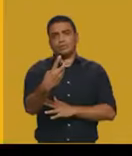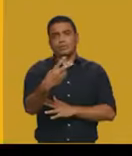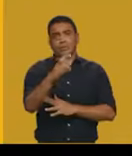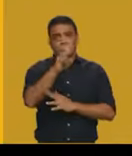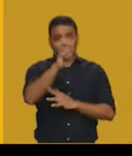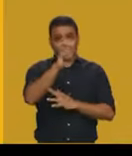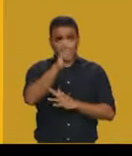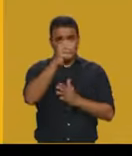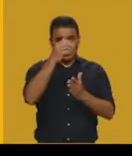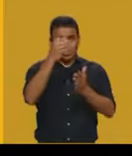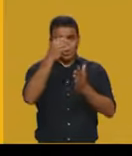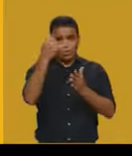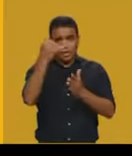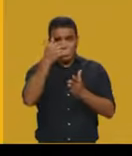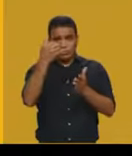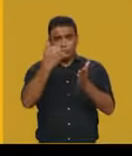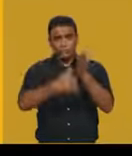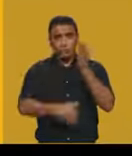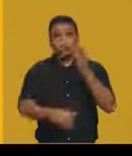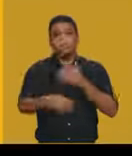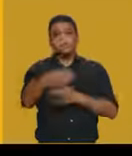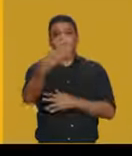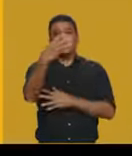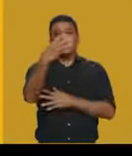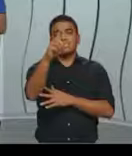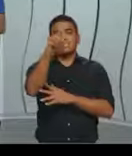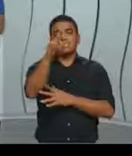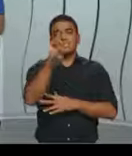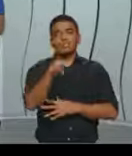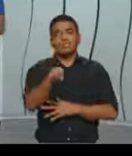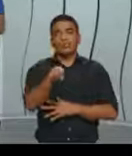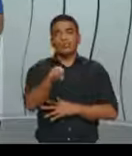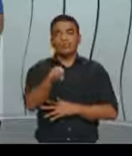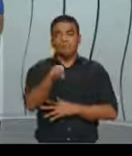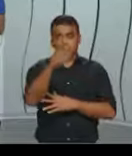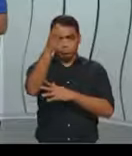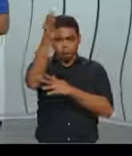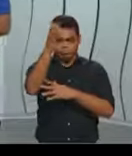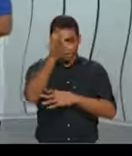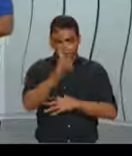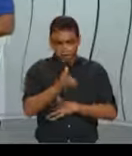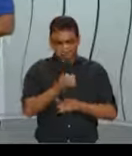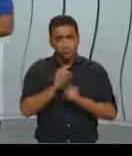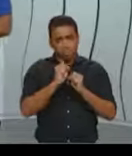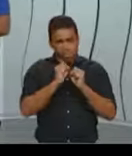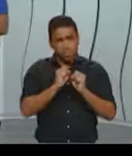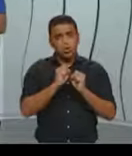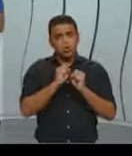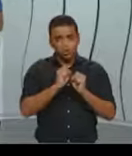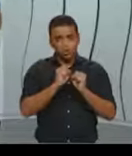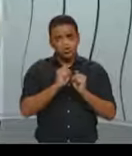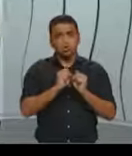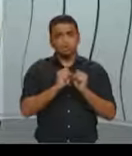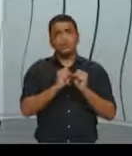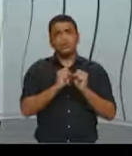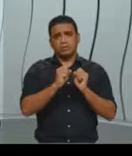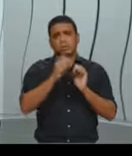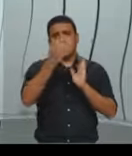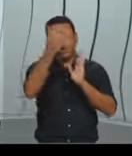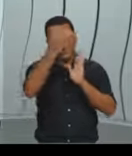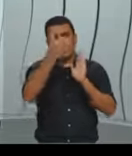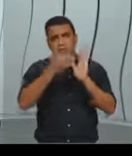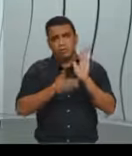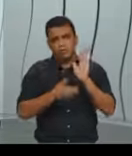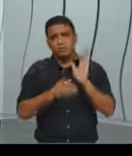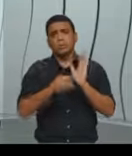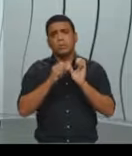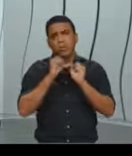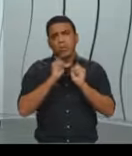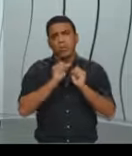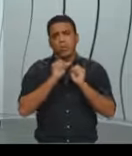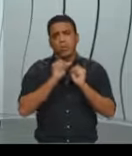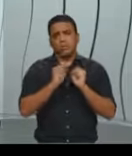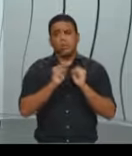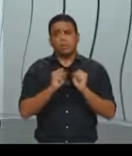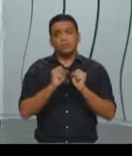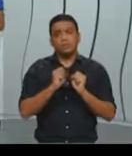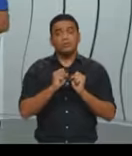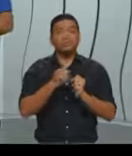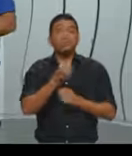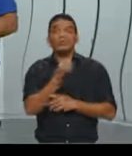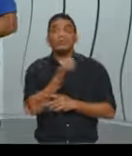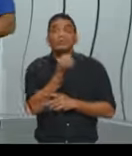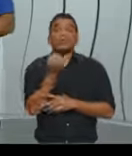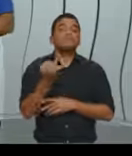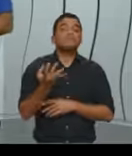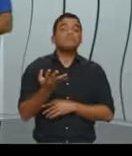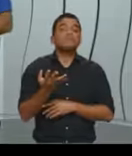5 menos 2 dá 3 fatorial. Posso cortar? Corto, ué. Corto o 2 com 2 e o 3 com 3. Quantos que